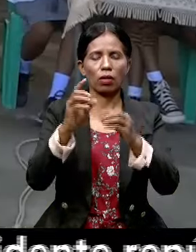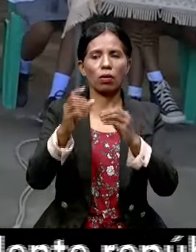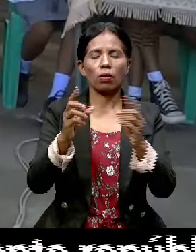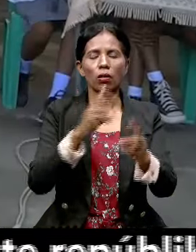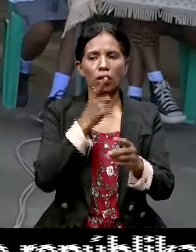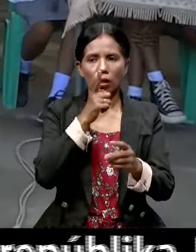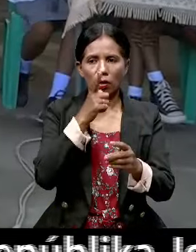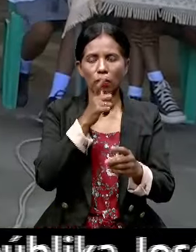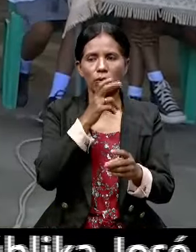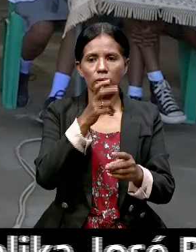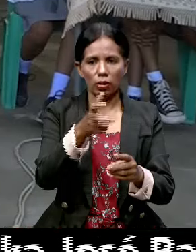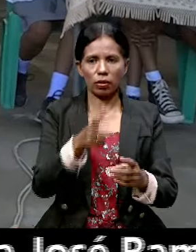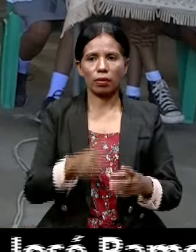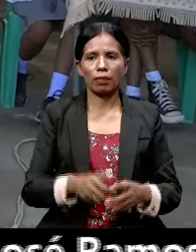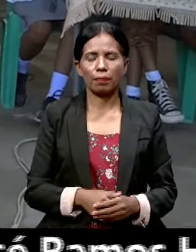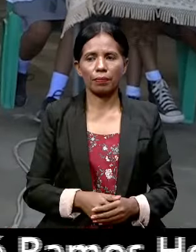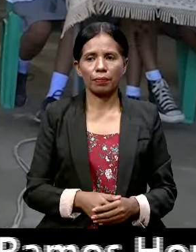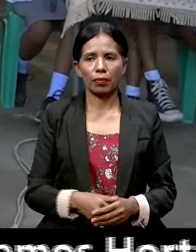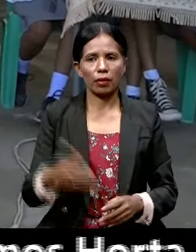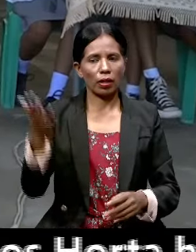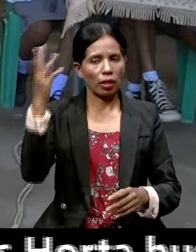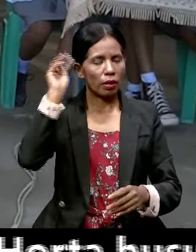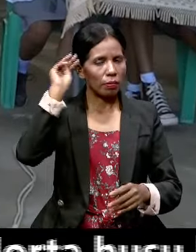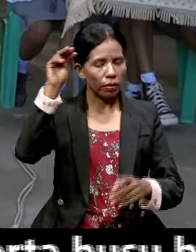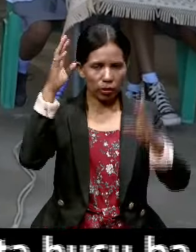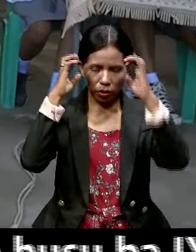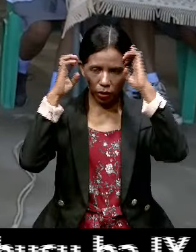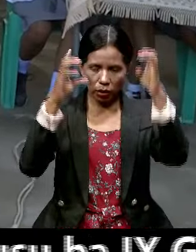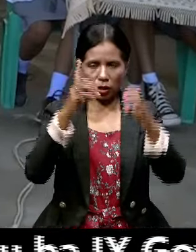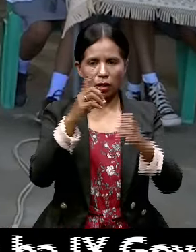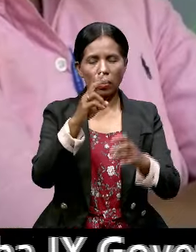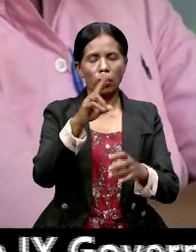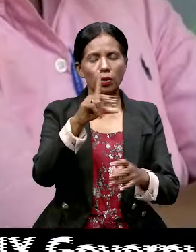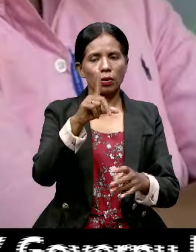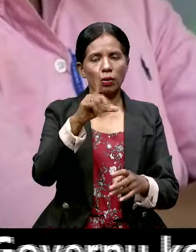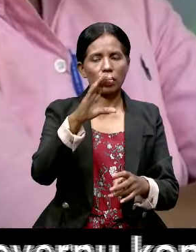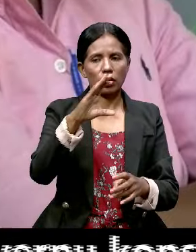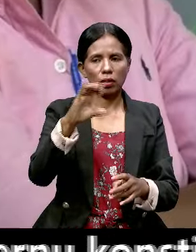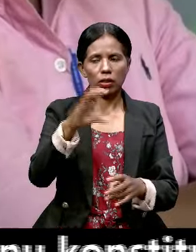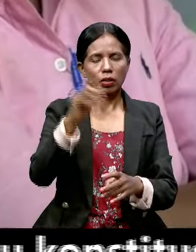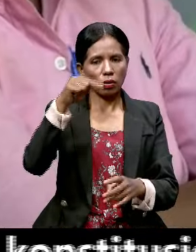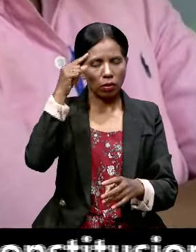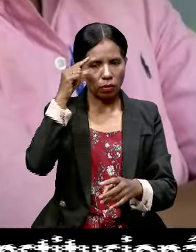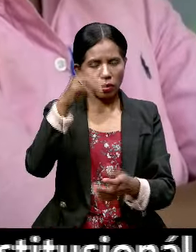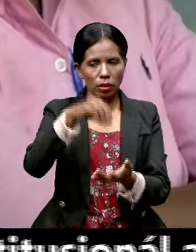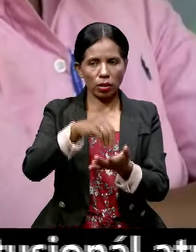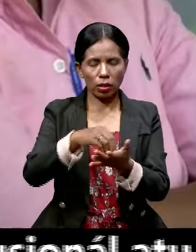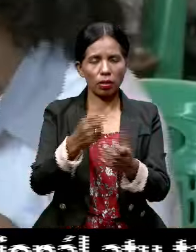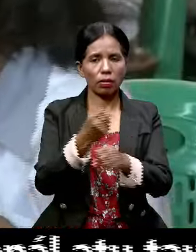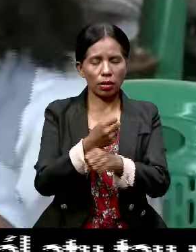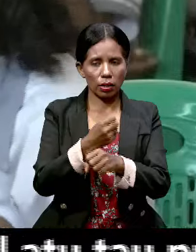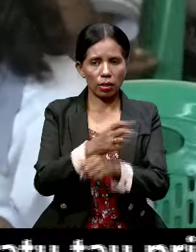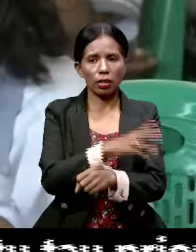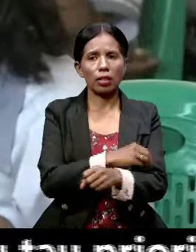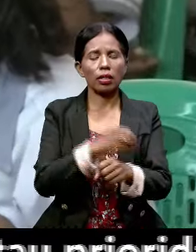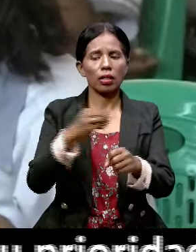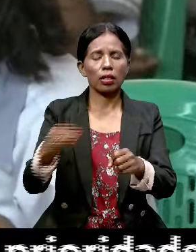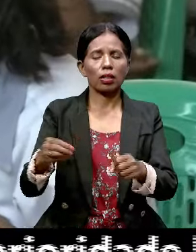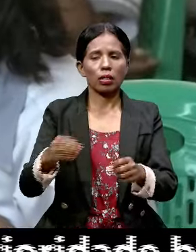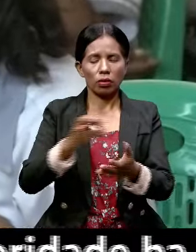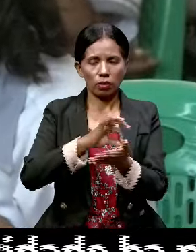artigo por artigo. Antes, né, ministra da Educação, Dulce de Jesus Satete, governo investe macas e a área formação